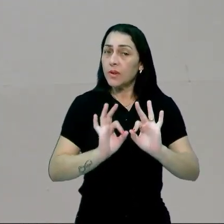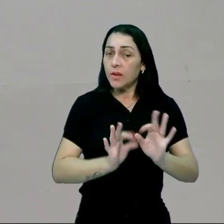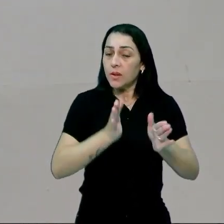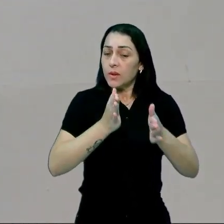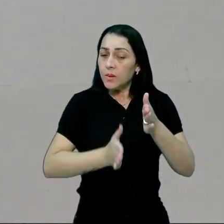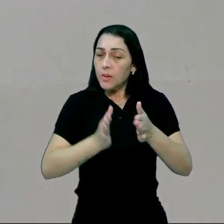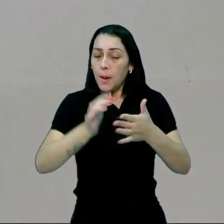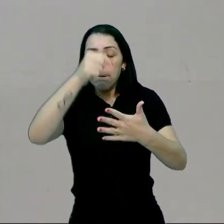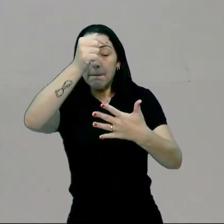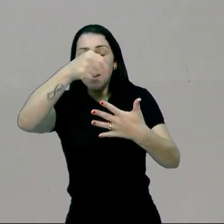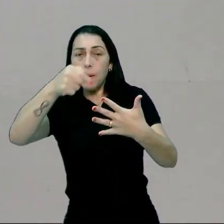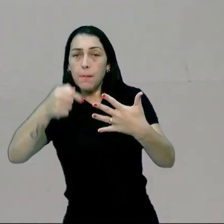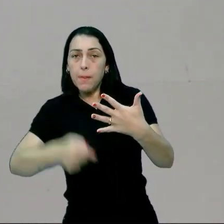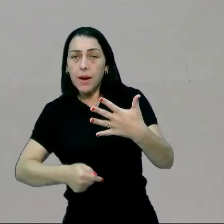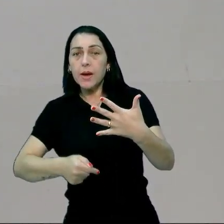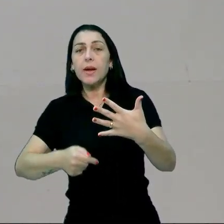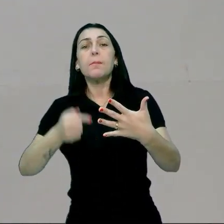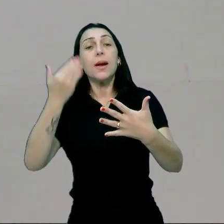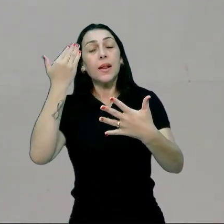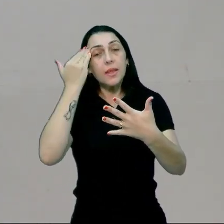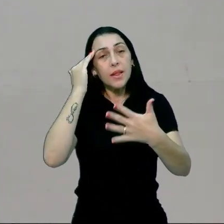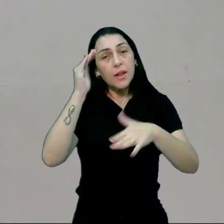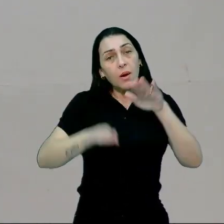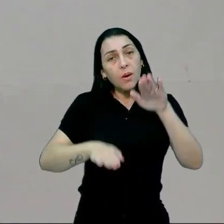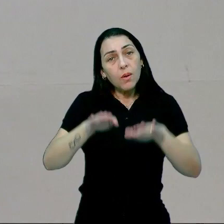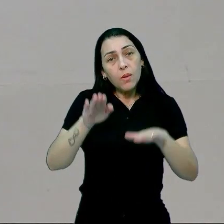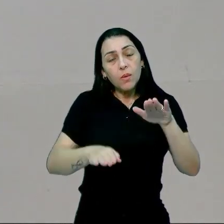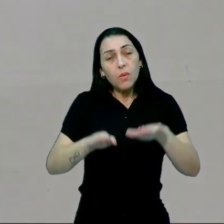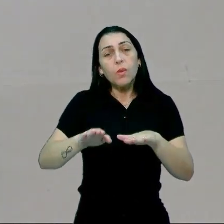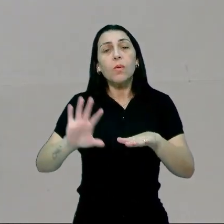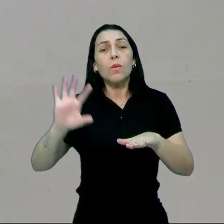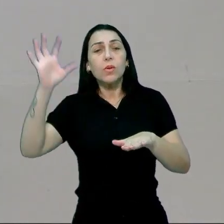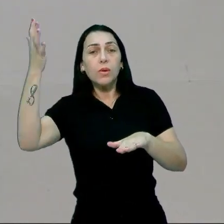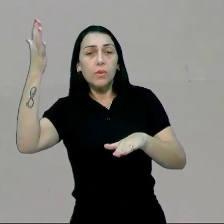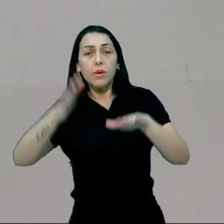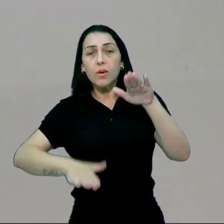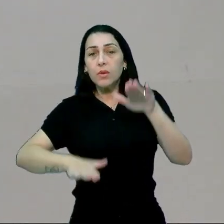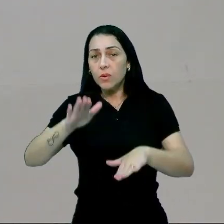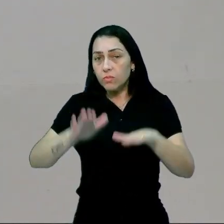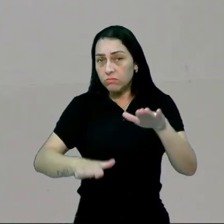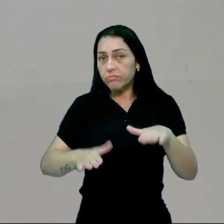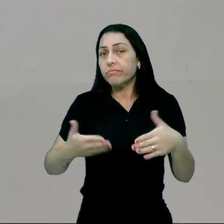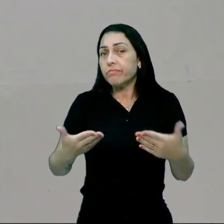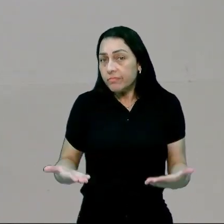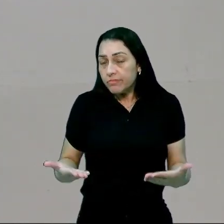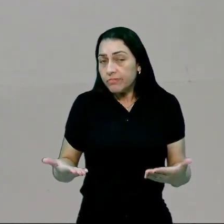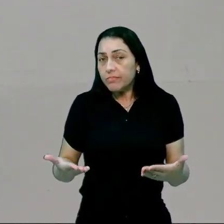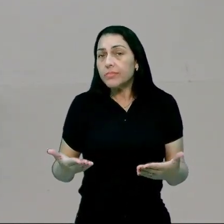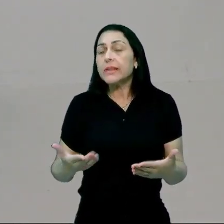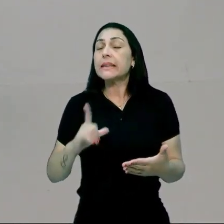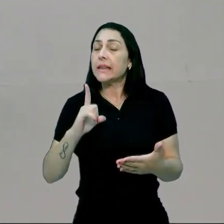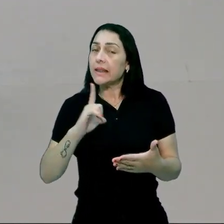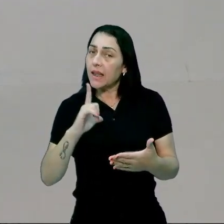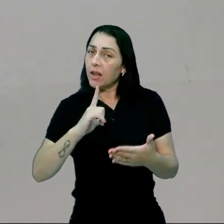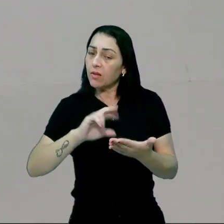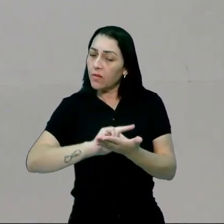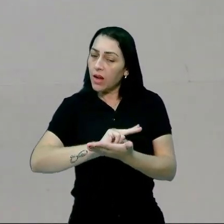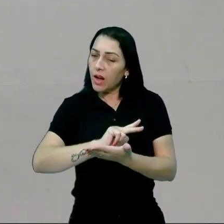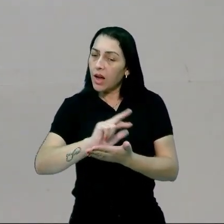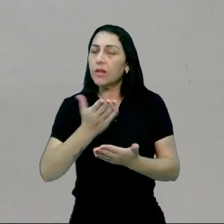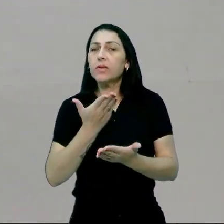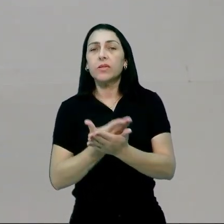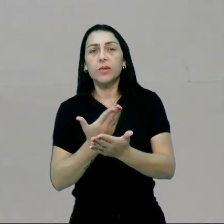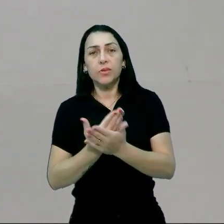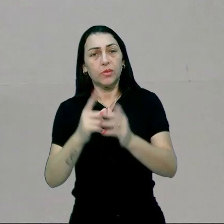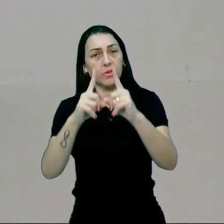adotados para se compreender uma determinada situação, um determinado fenômeno. Existem vários